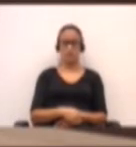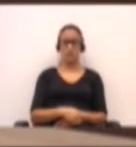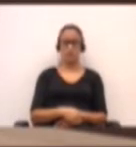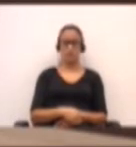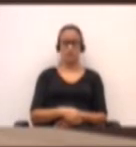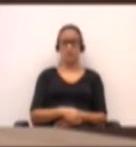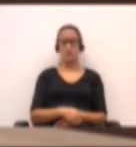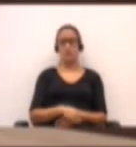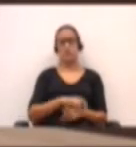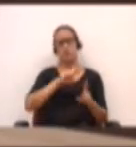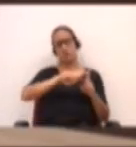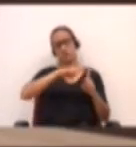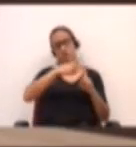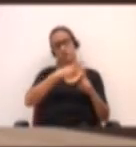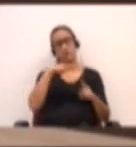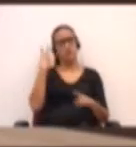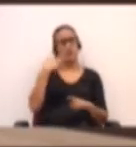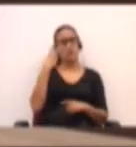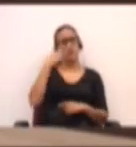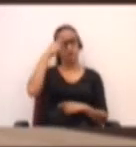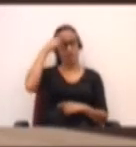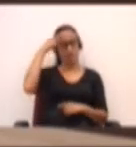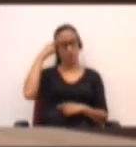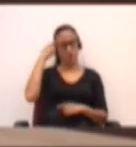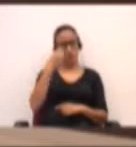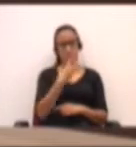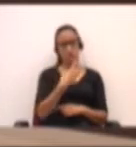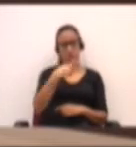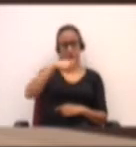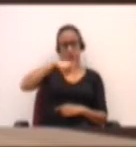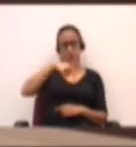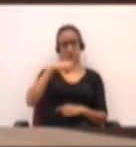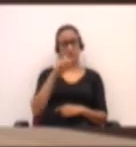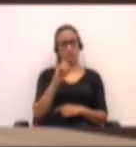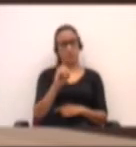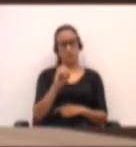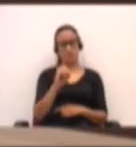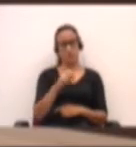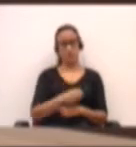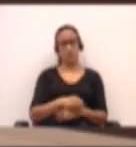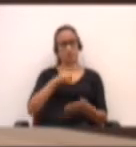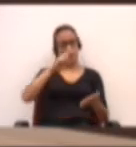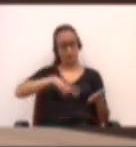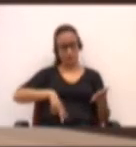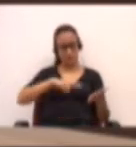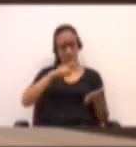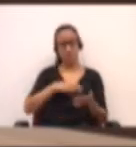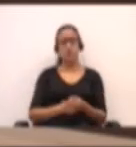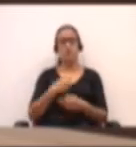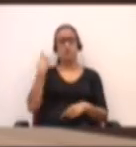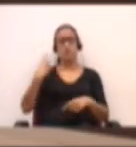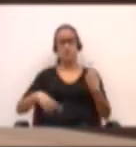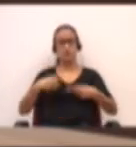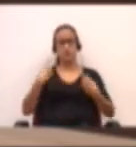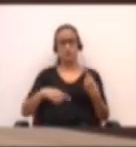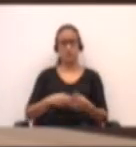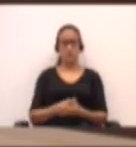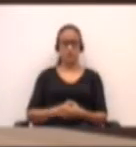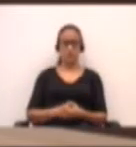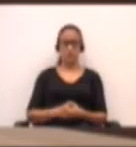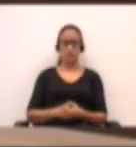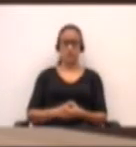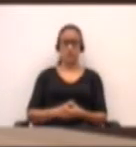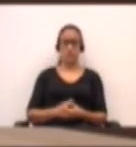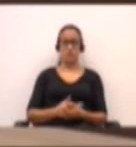O pedido de inversão de pauta do vereador Wilson Cerqueira para a leitura do requerimento 370 de 2015 está em discussão.